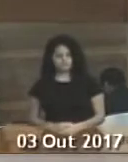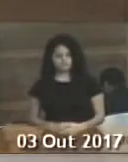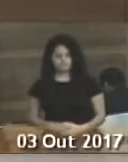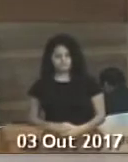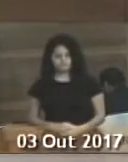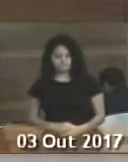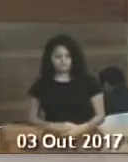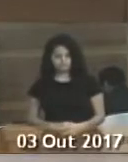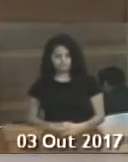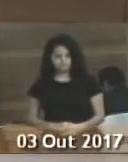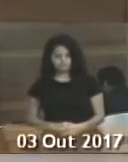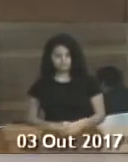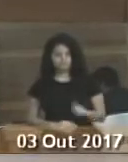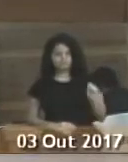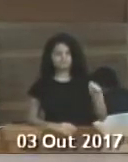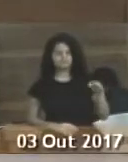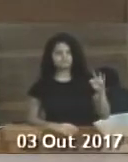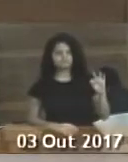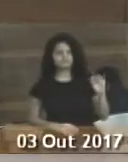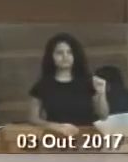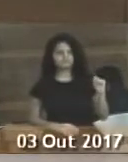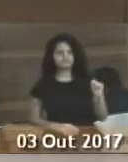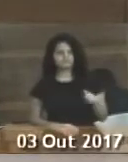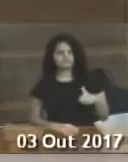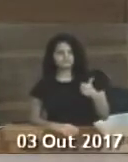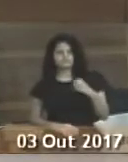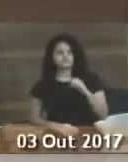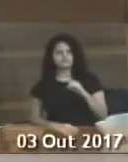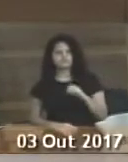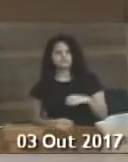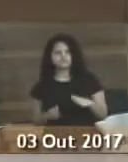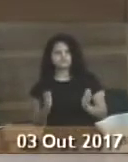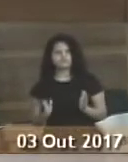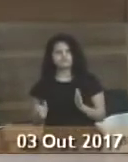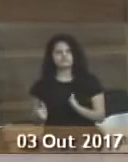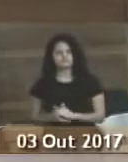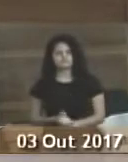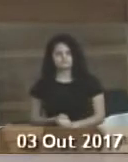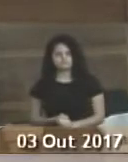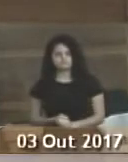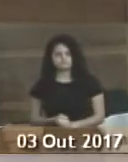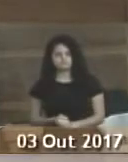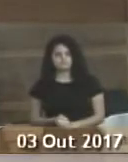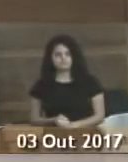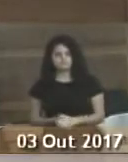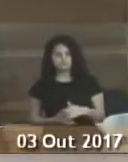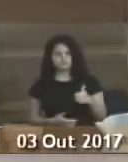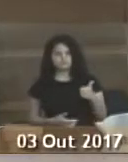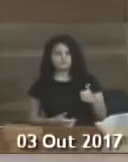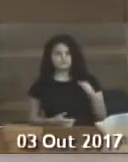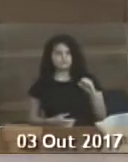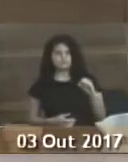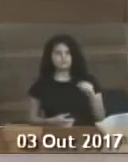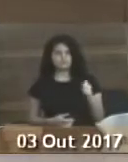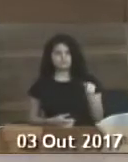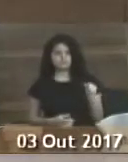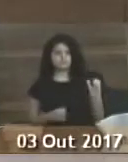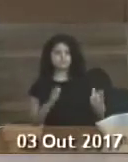Agora o dado. Ata da 10ª sessão ordinária do 2º Legislativo, do ano 2017, da 18ª Legislatura,